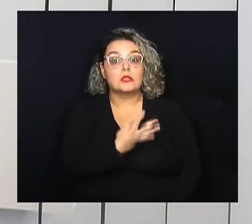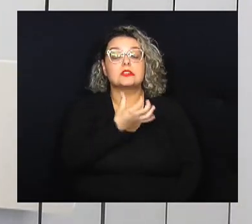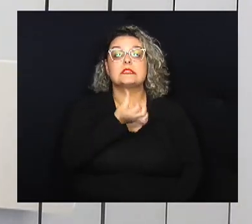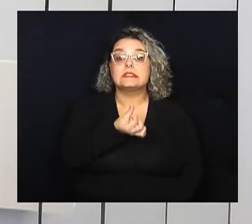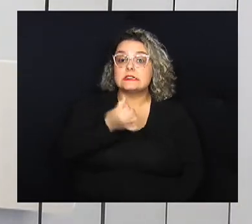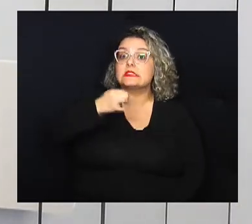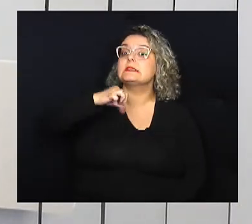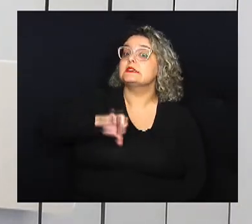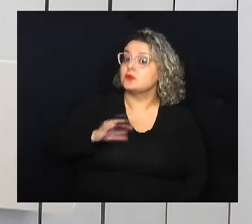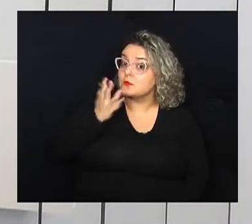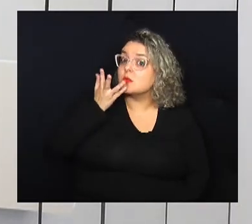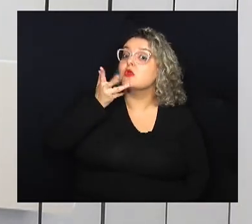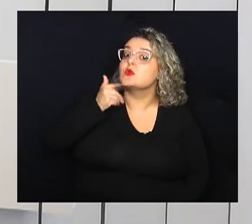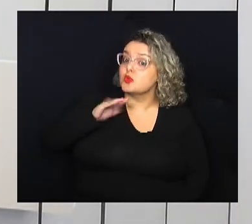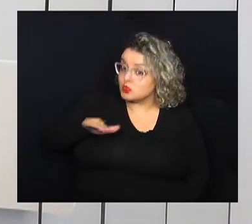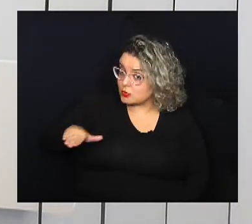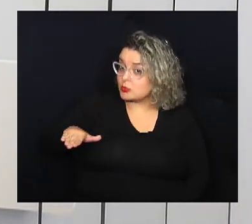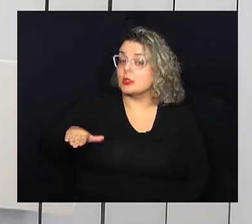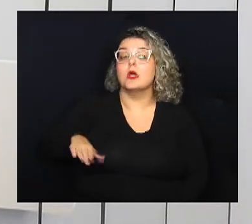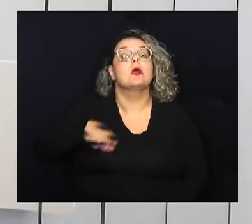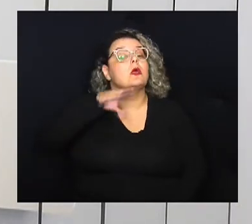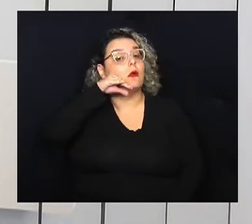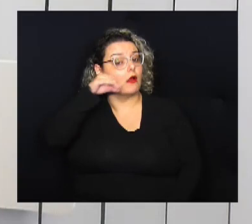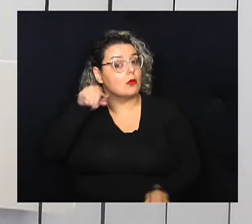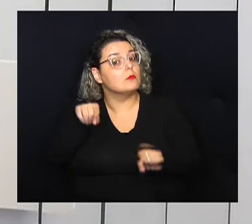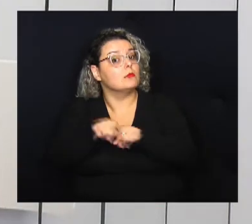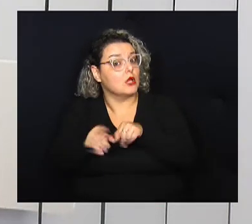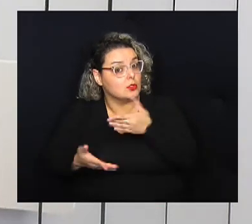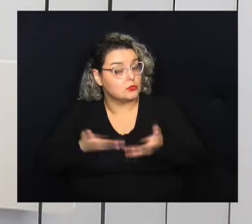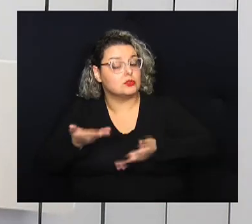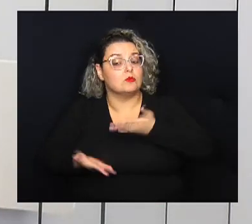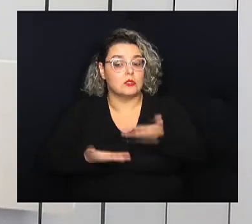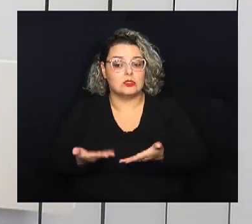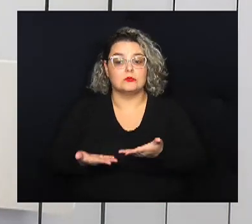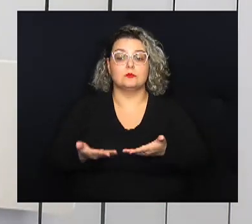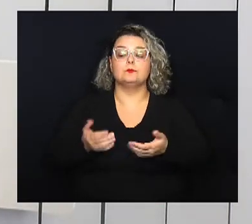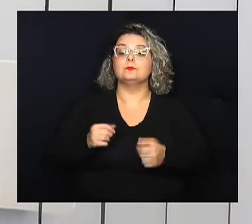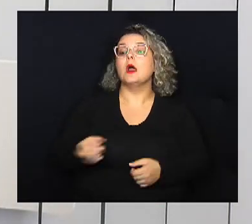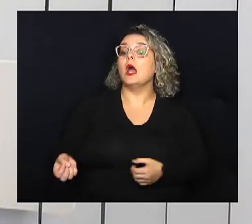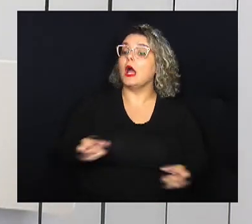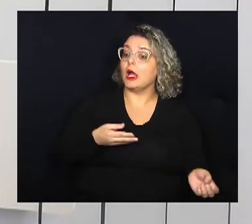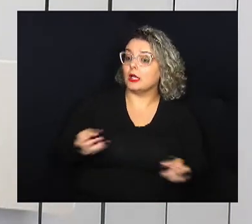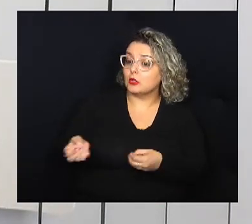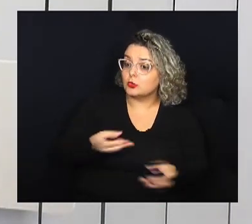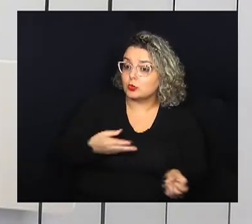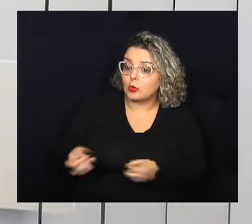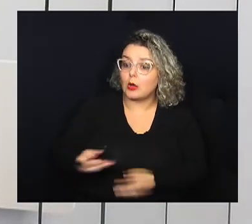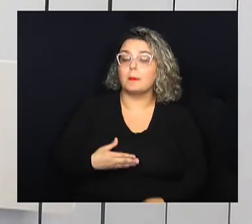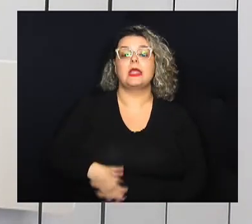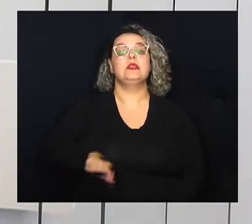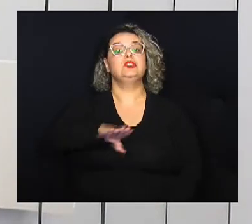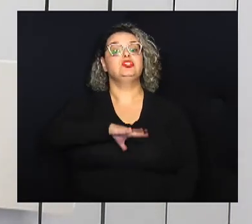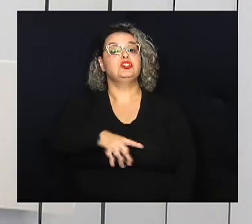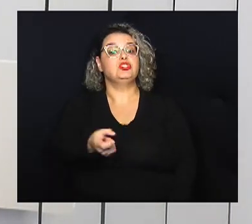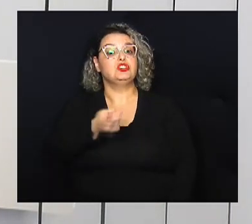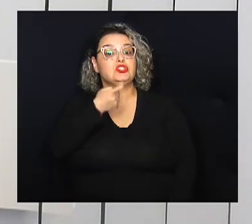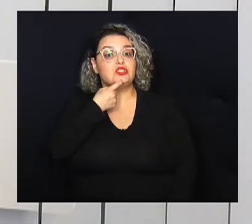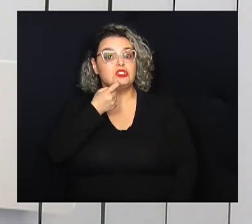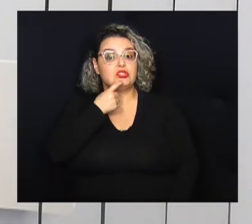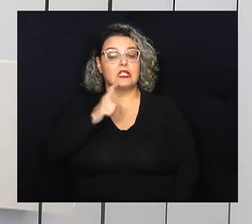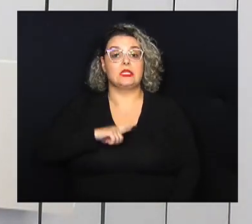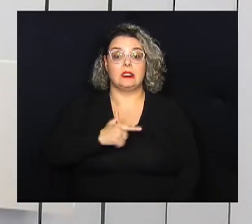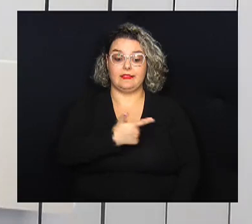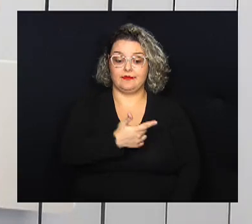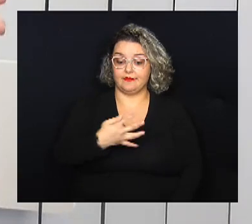469 crianças e adolescentes pelos serviços. Atualmente, Campinas possui 24